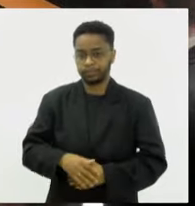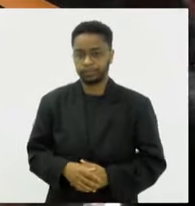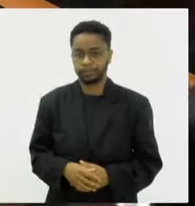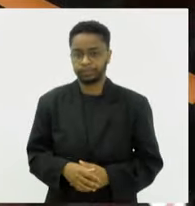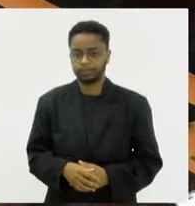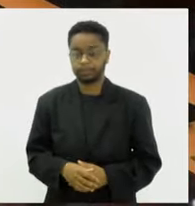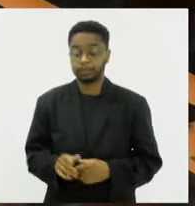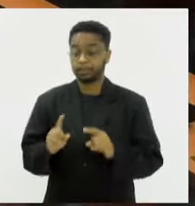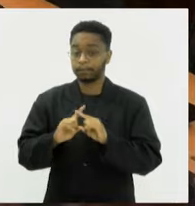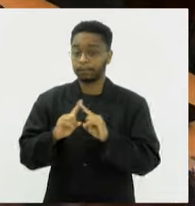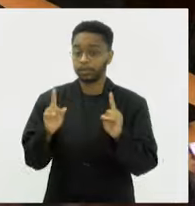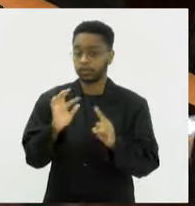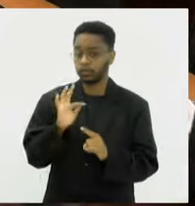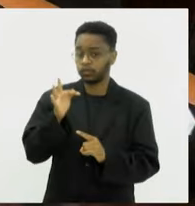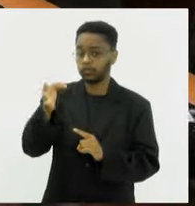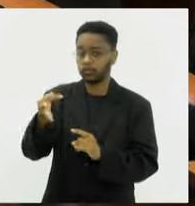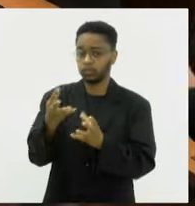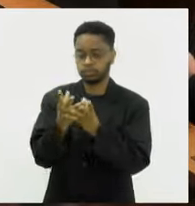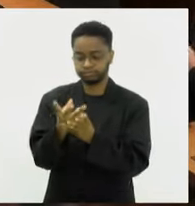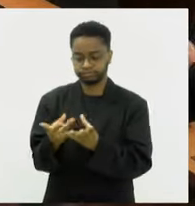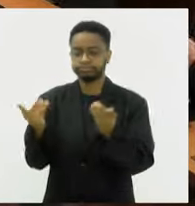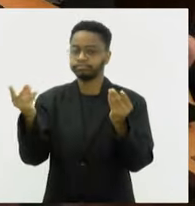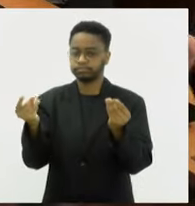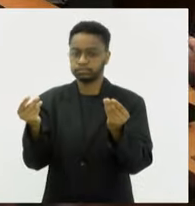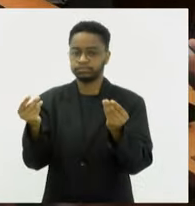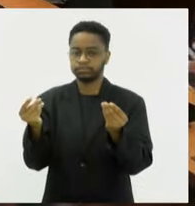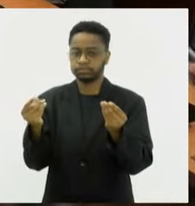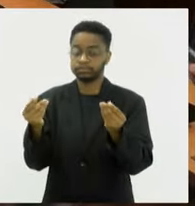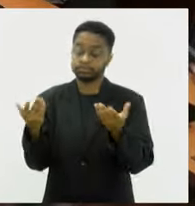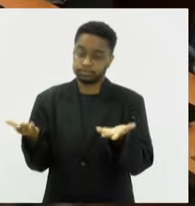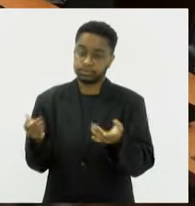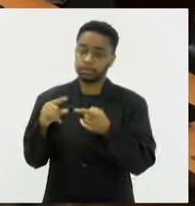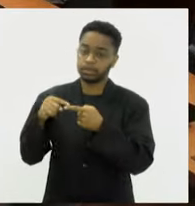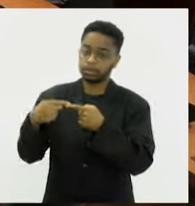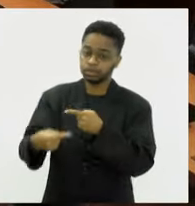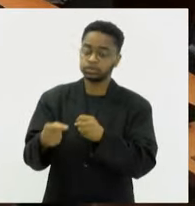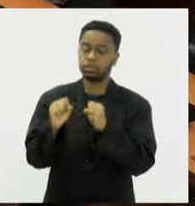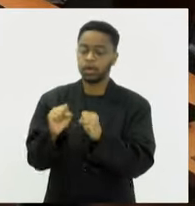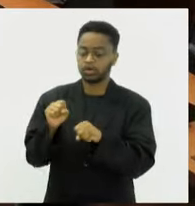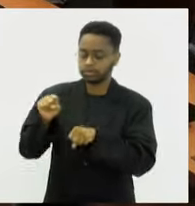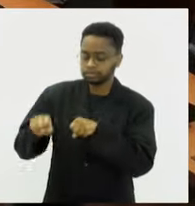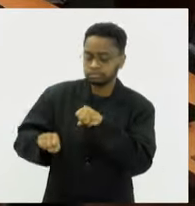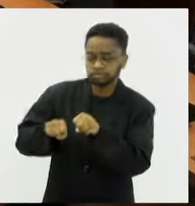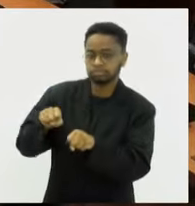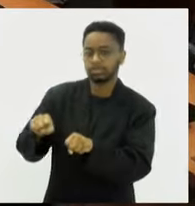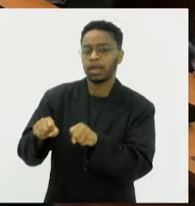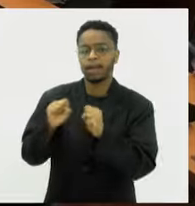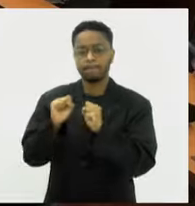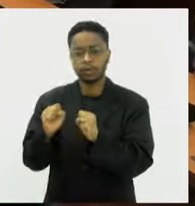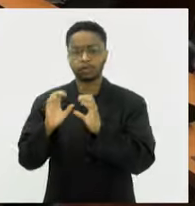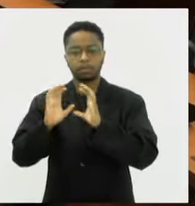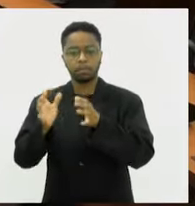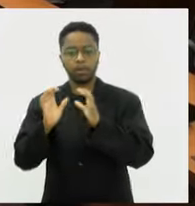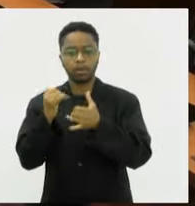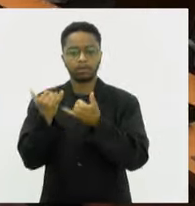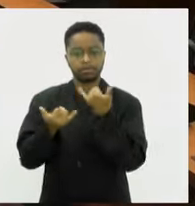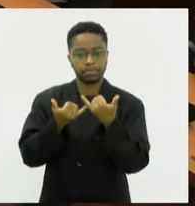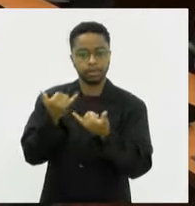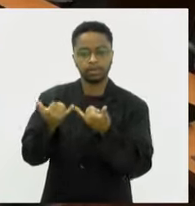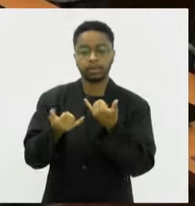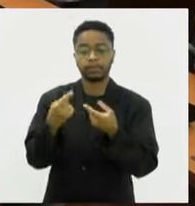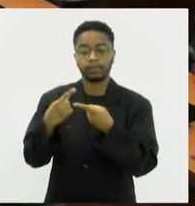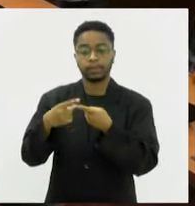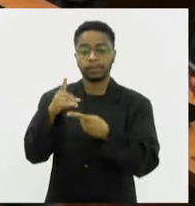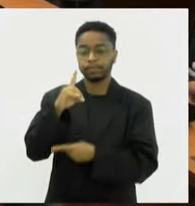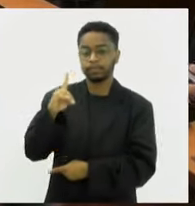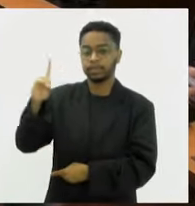Mas um dia tudo isso vai passar. Aí você vai poder andar de bicicleta, jogar sua bola, porque